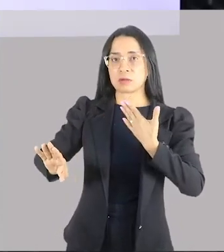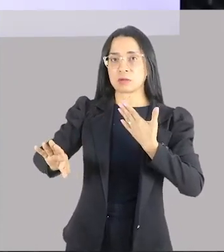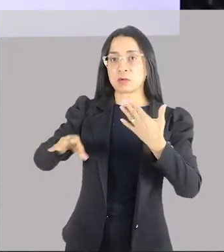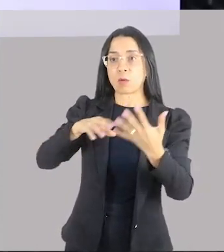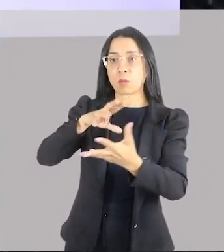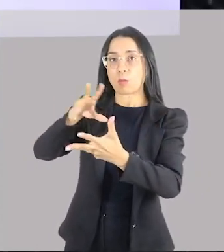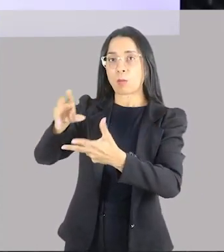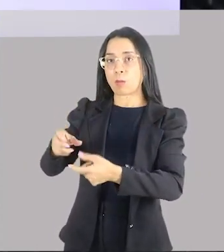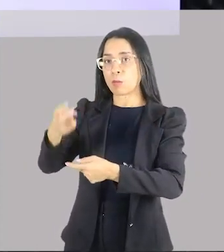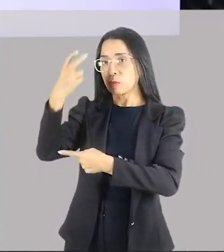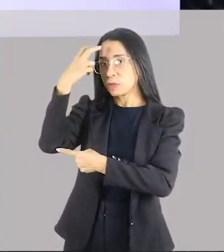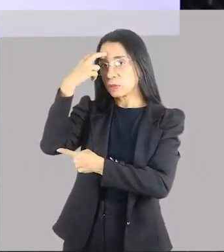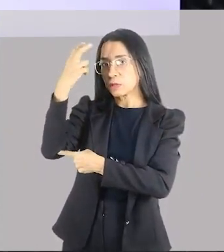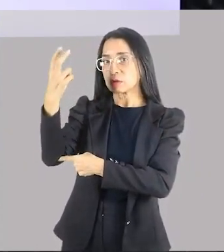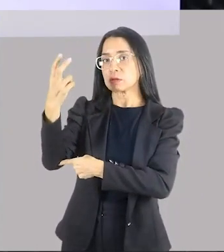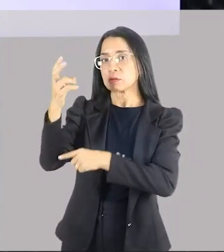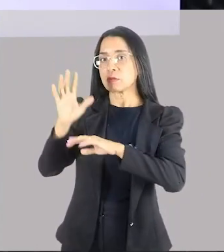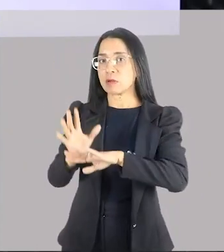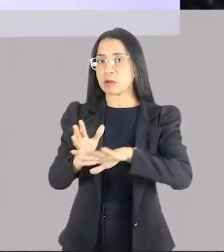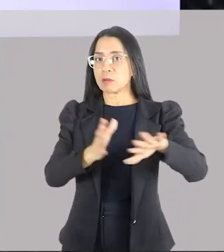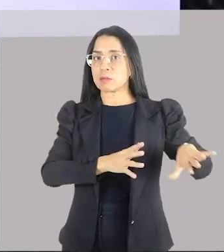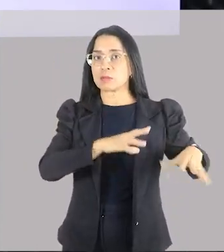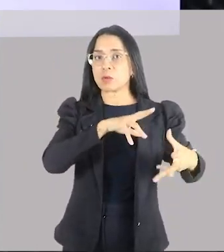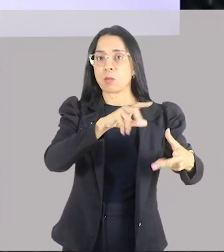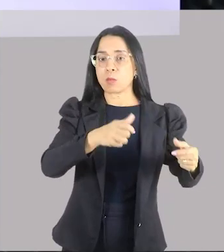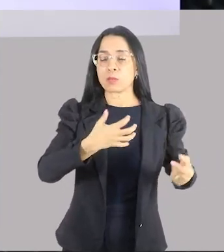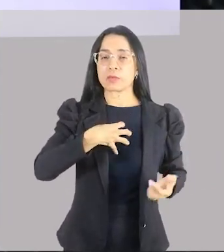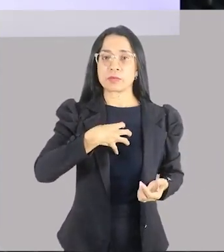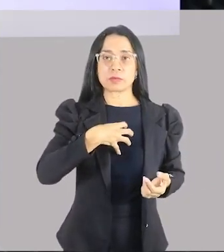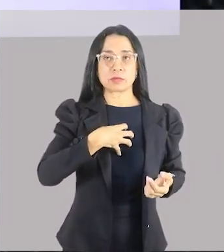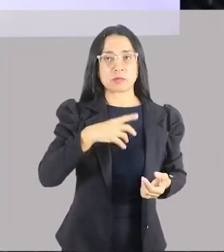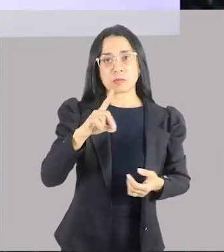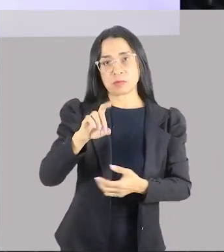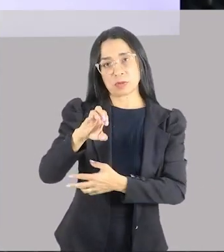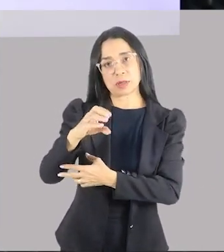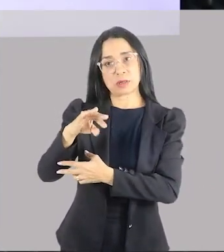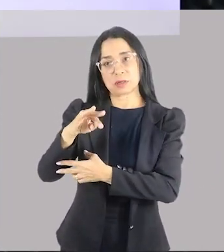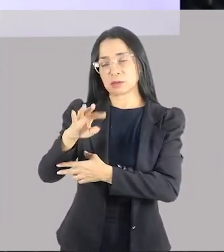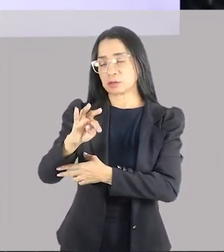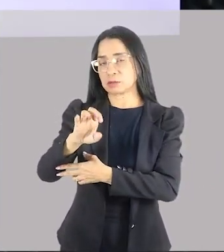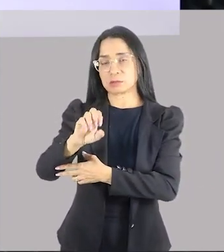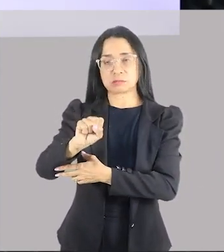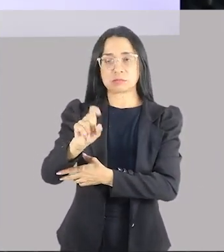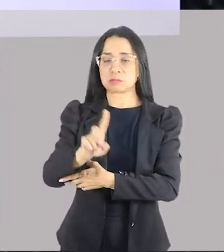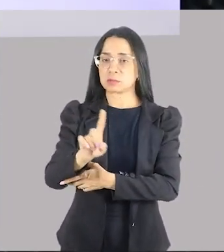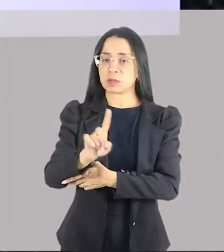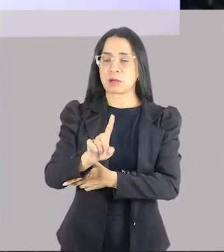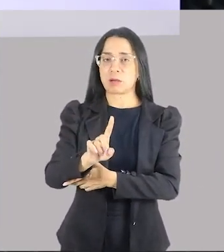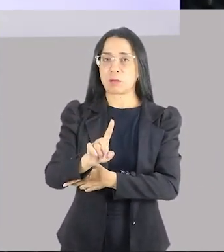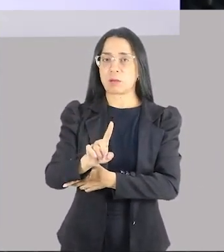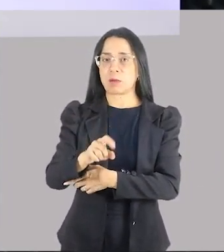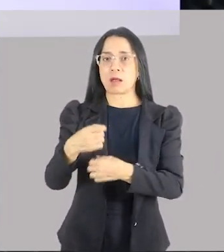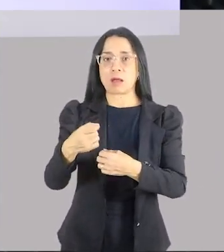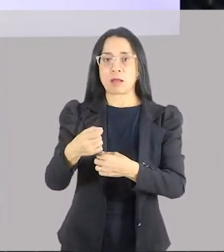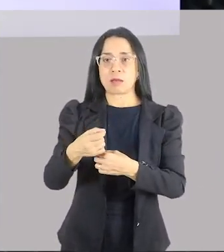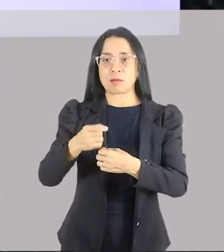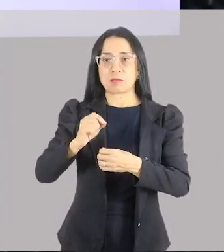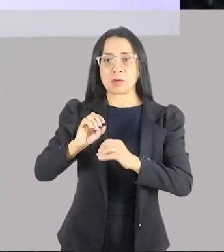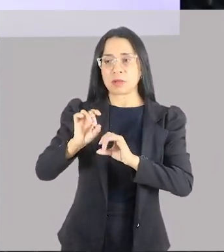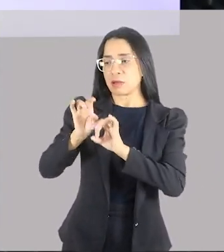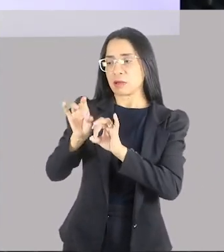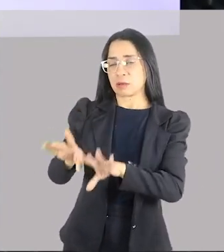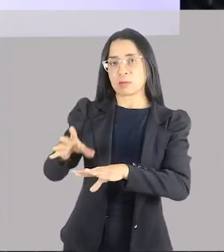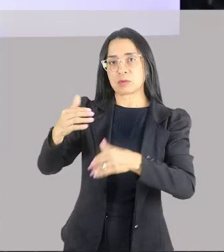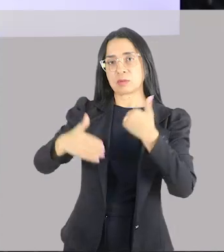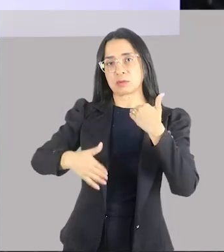sensível. Descartes não vai fazer isso, não é? Você não vai abandonar o corpo, não. Você precisa do corpo